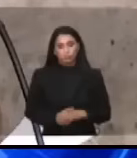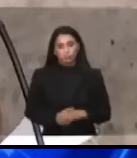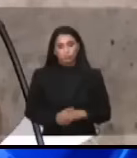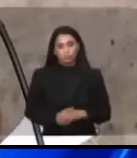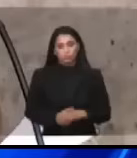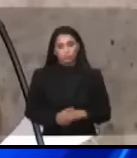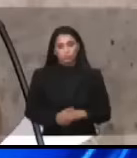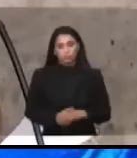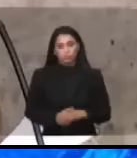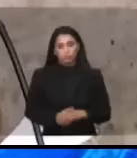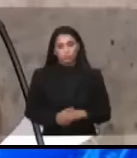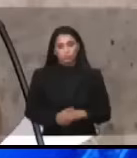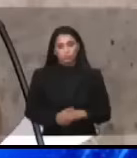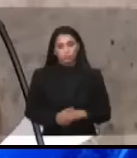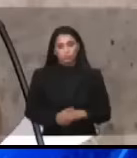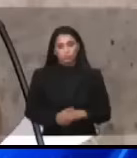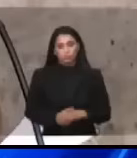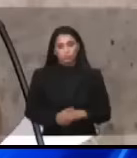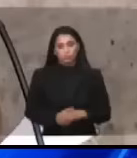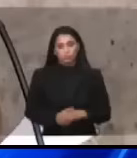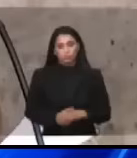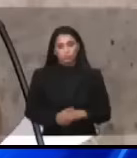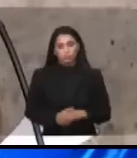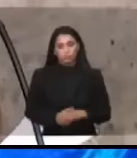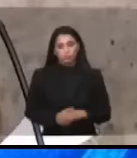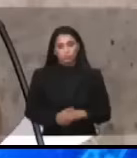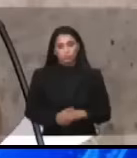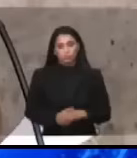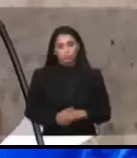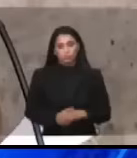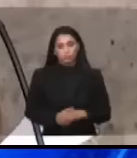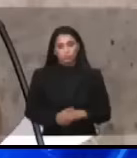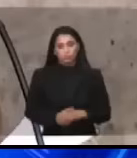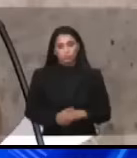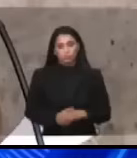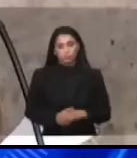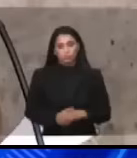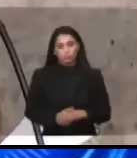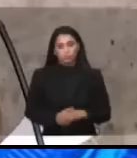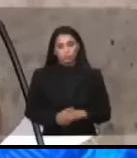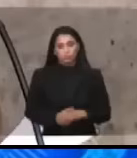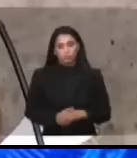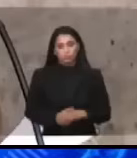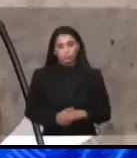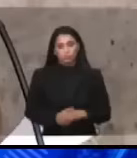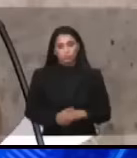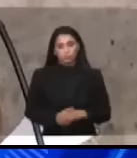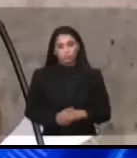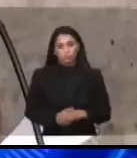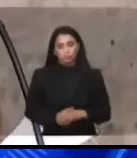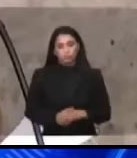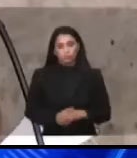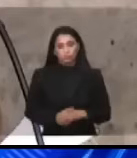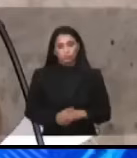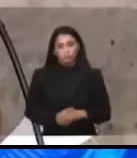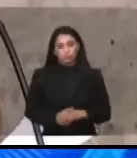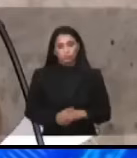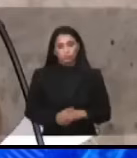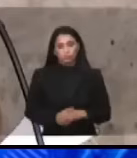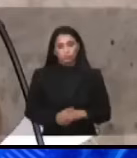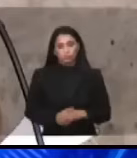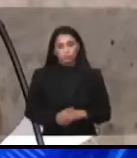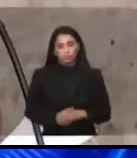aposentados, o aposentado ganhar em duas partidas, e aí o governo com o